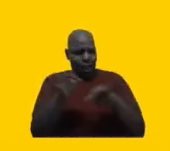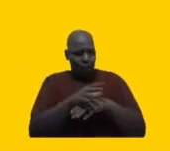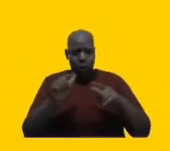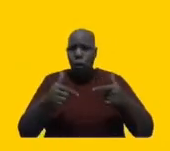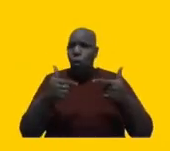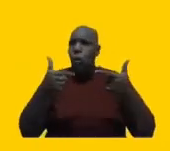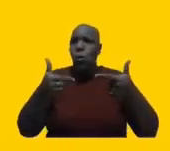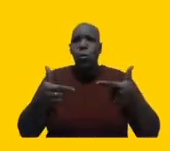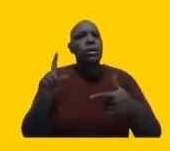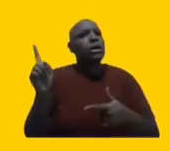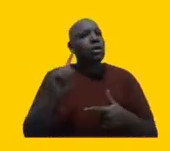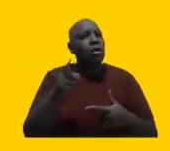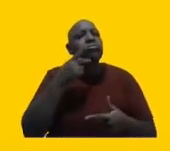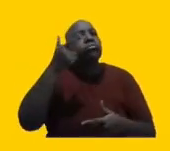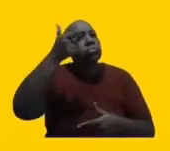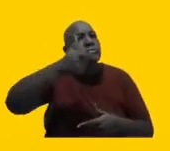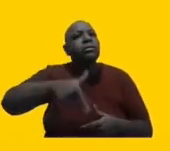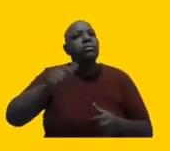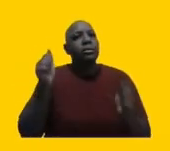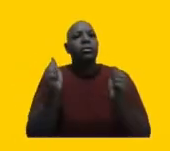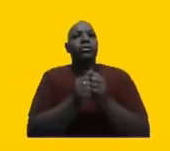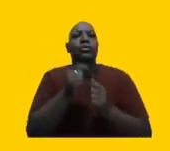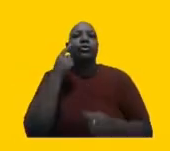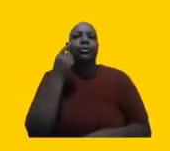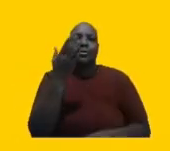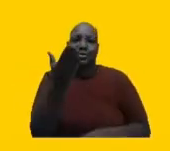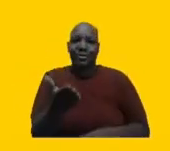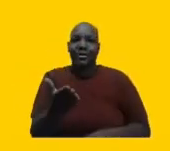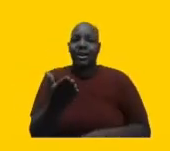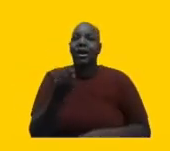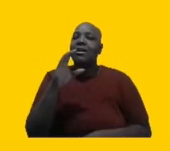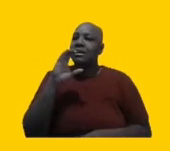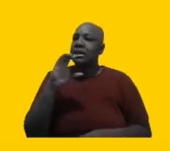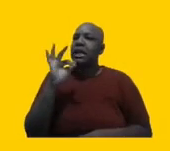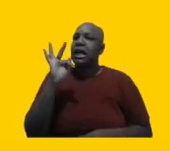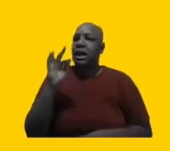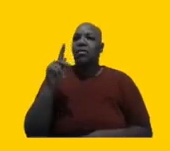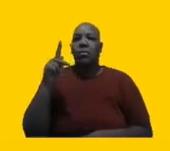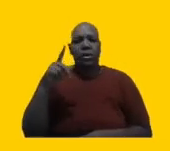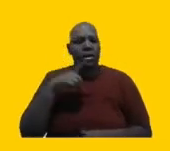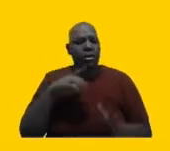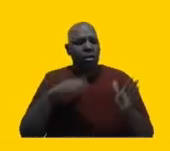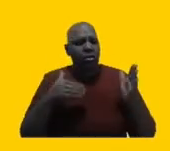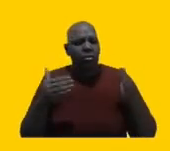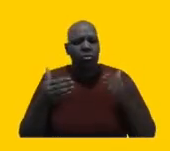mais reafirmar para vocês que o CFP está inteiramente comprometido